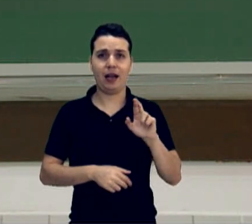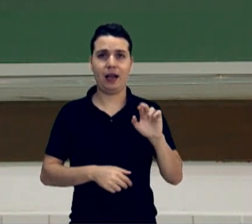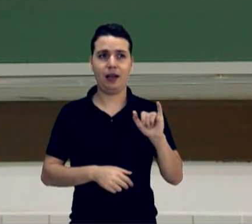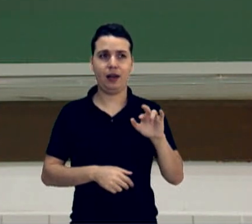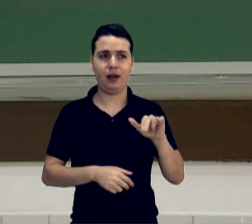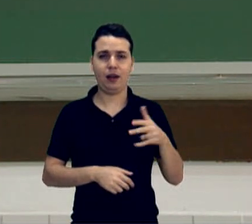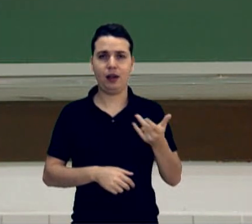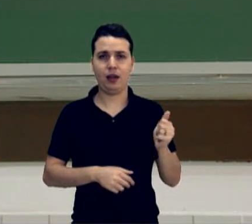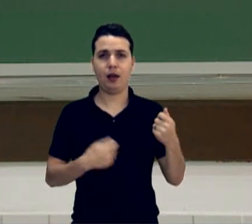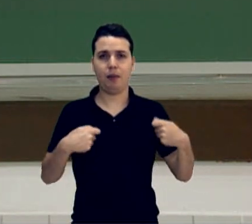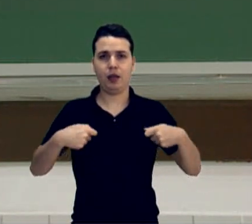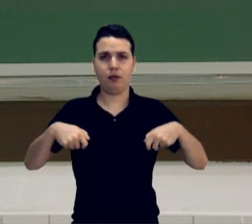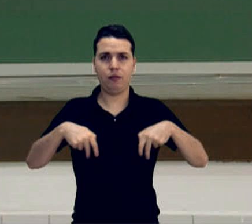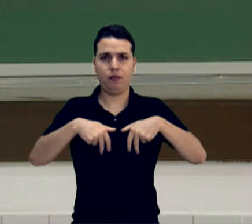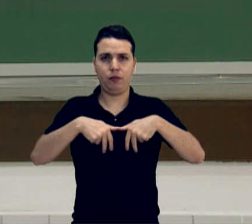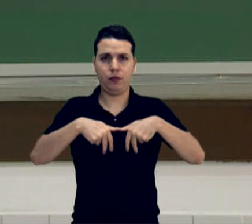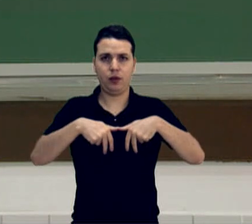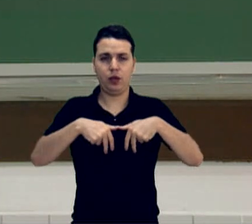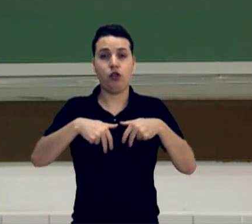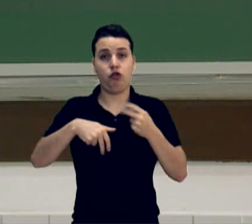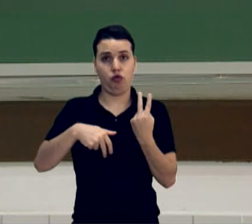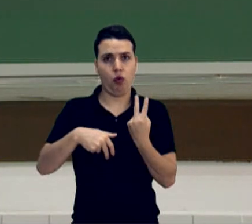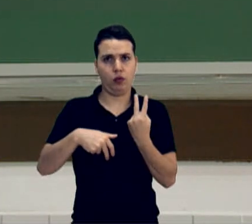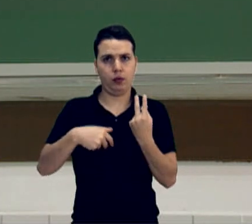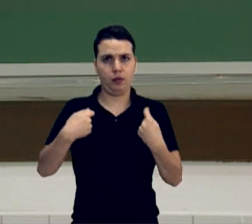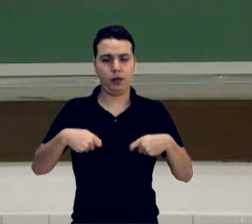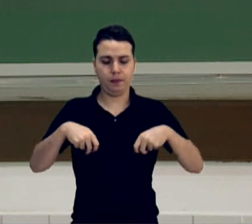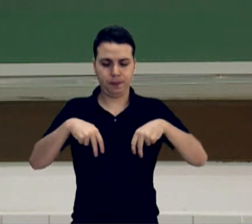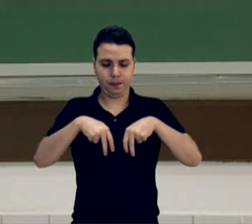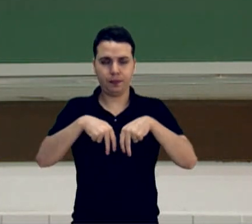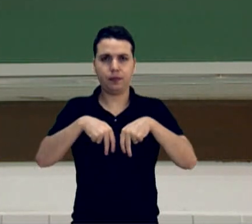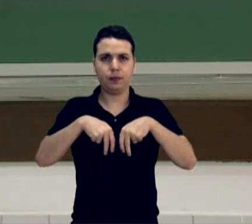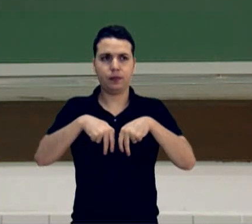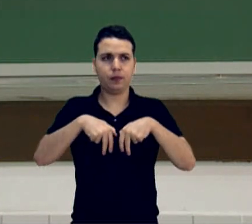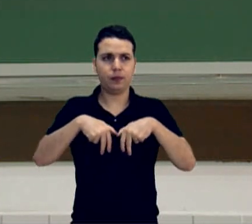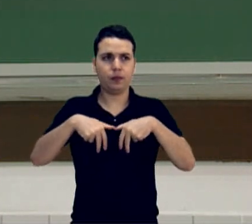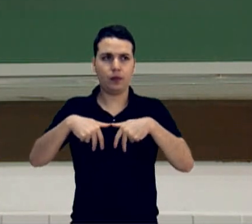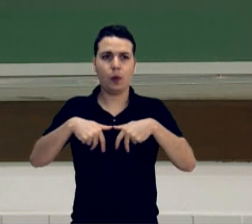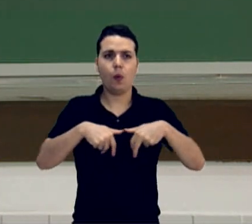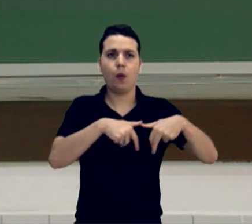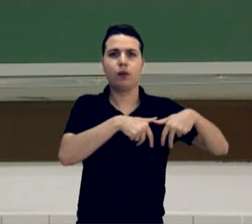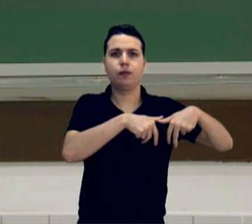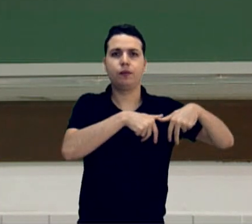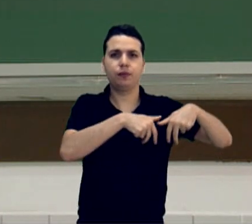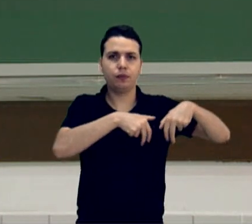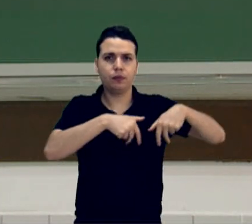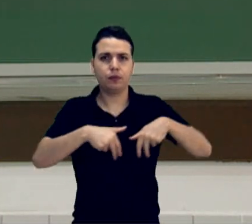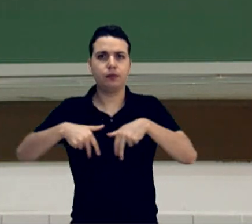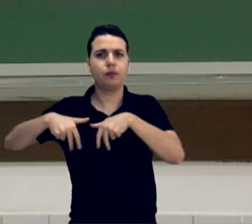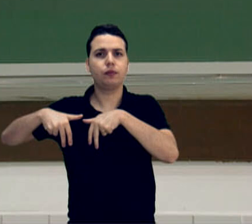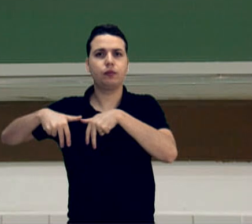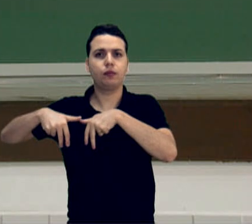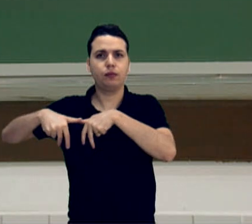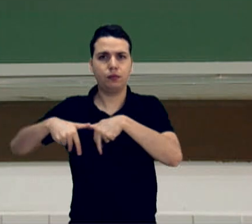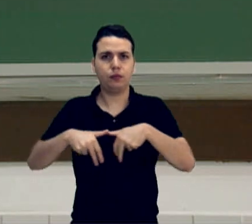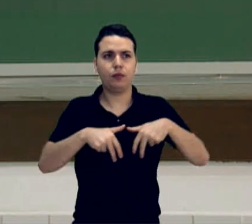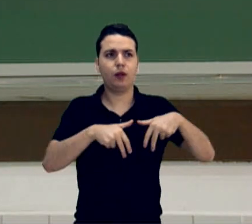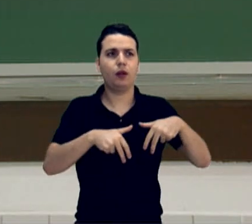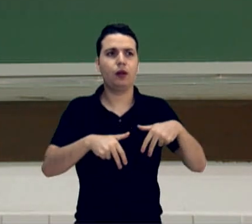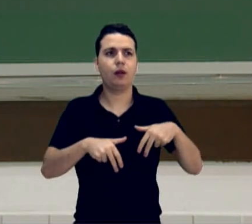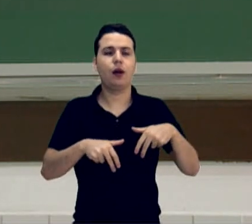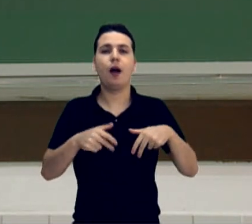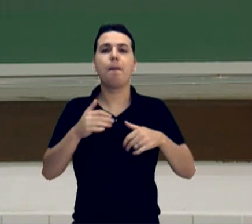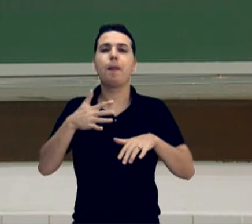casais, porque tem que ser casais, senão não é dança de salão, eles vão se deslocando para um lado e se deslocando para o outro. Mais ou menos